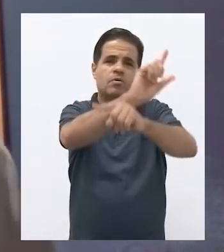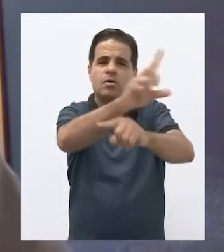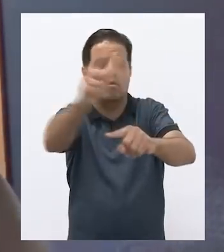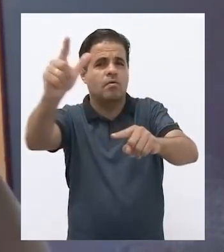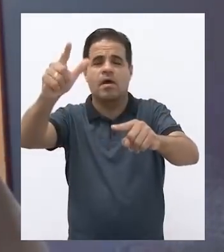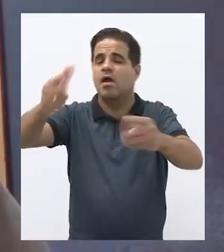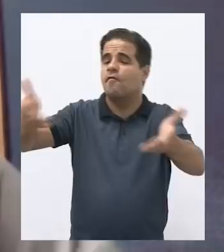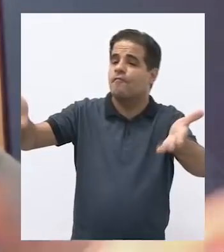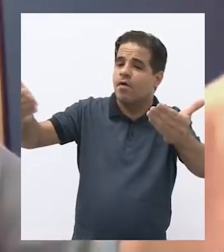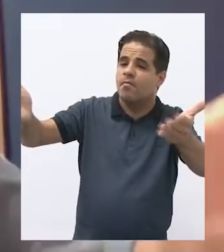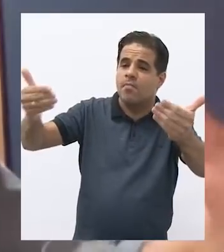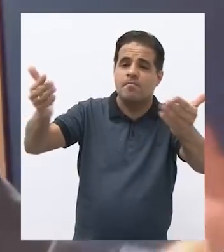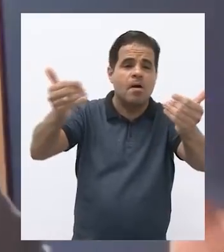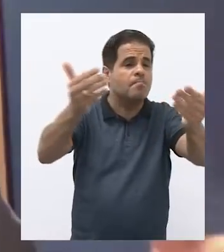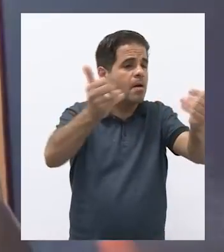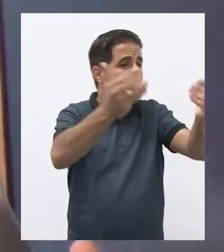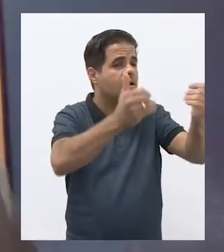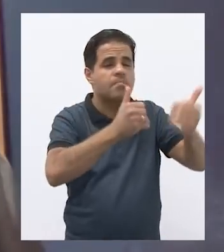de vamos